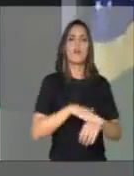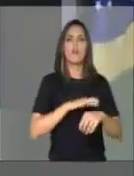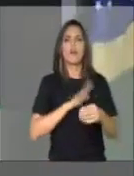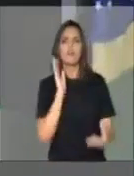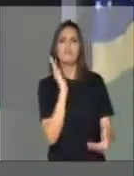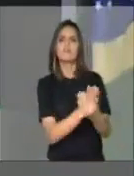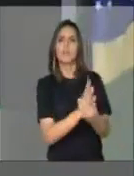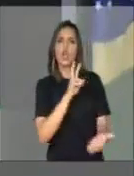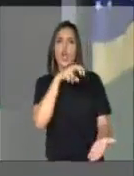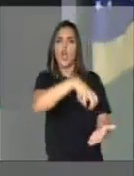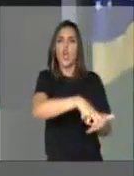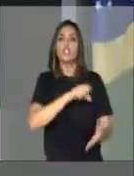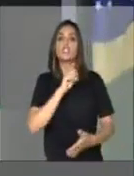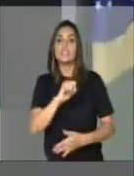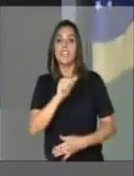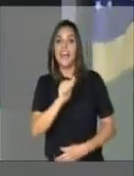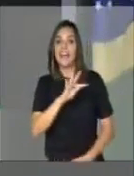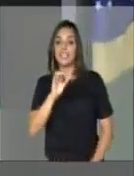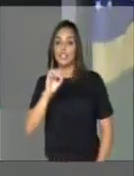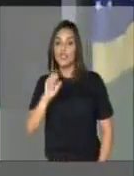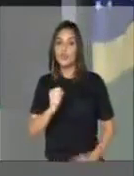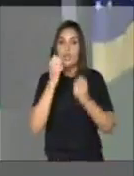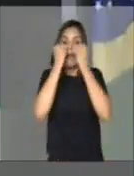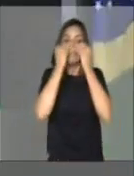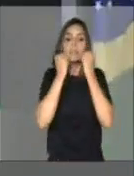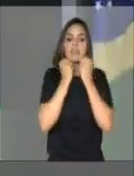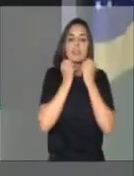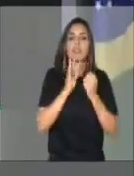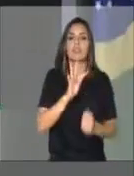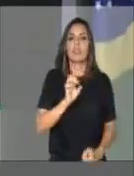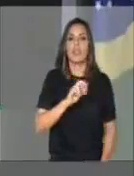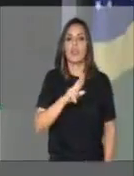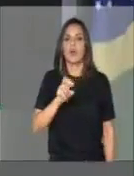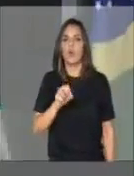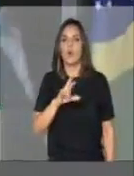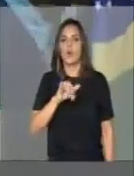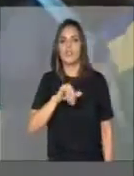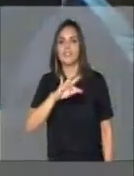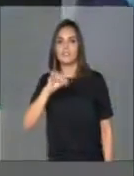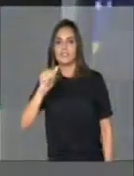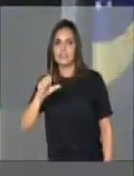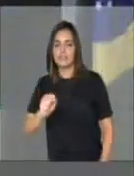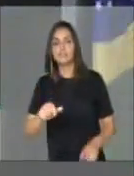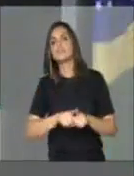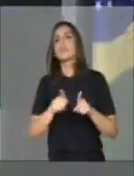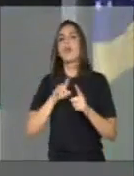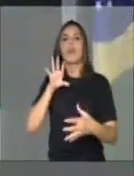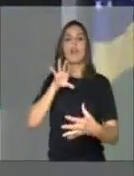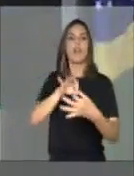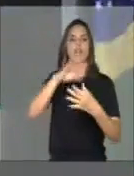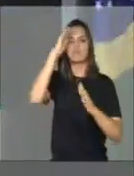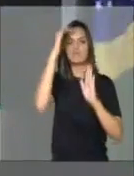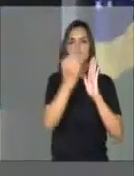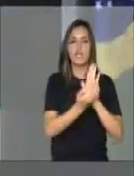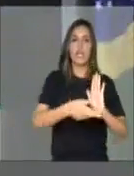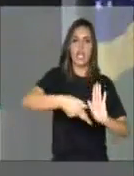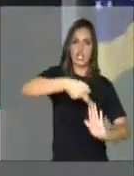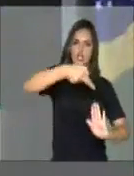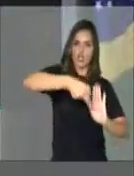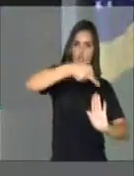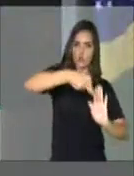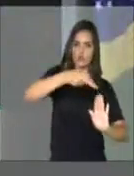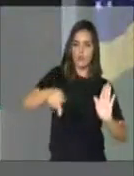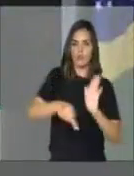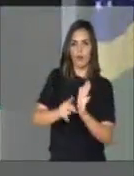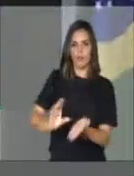condenatórias relacionadas à prática de atos terroristas, bem como sobre atos judiciais relacionados ao cumprimento de